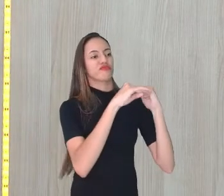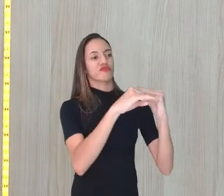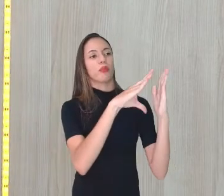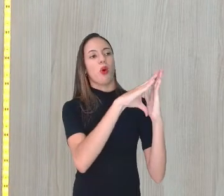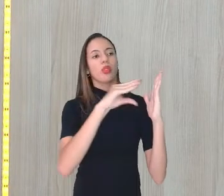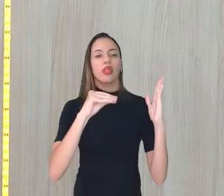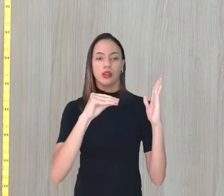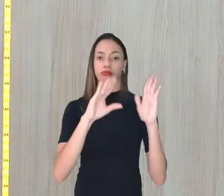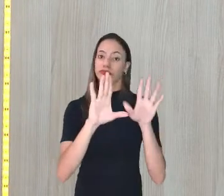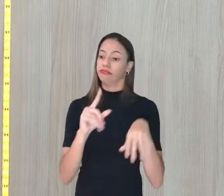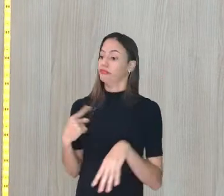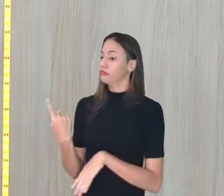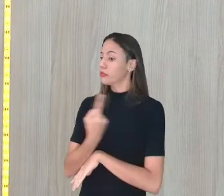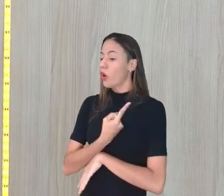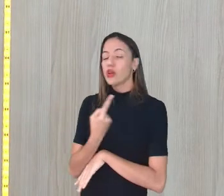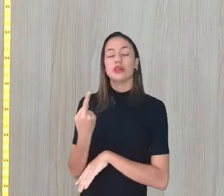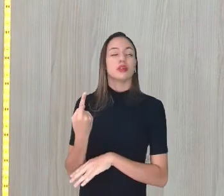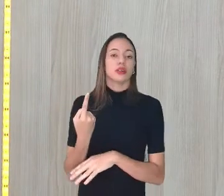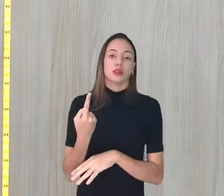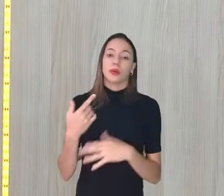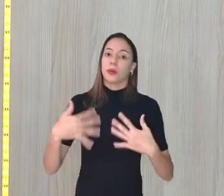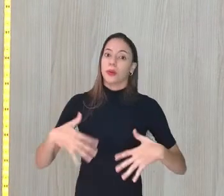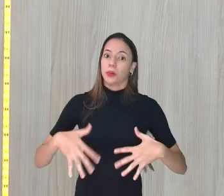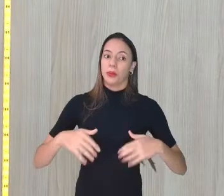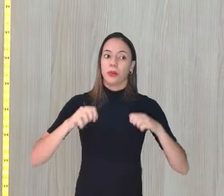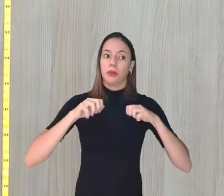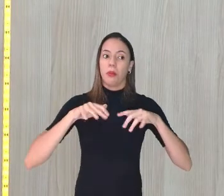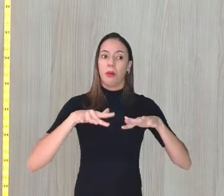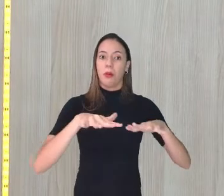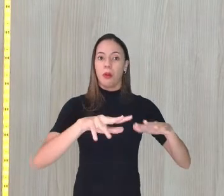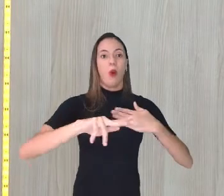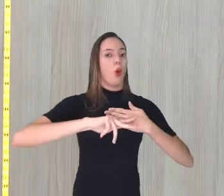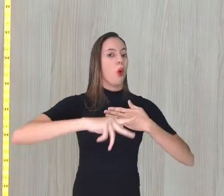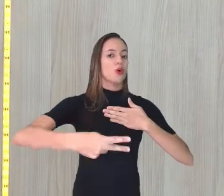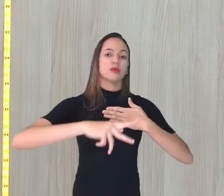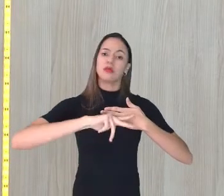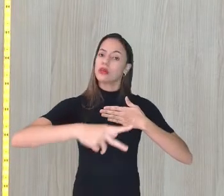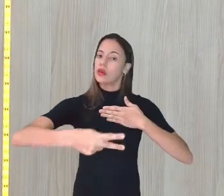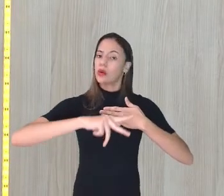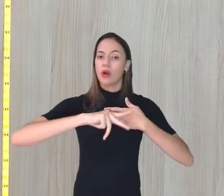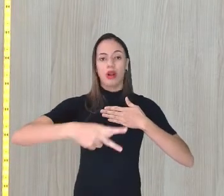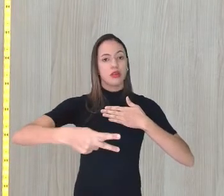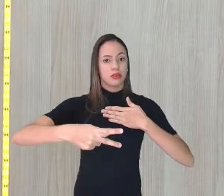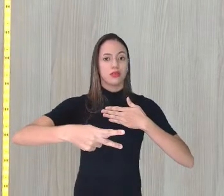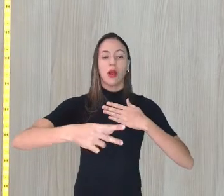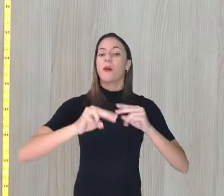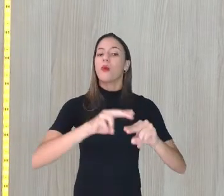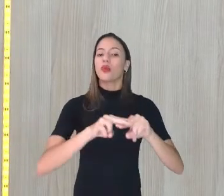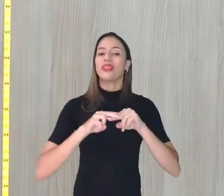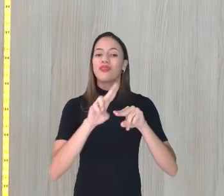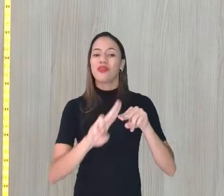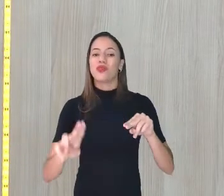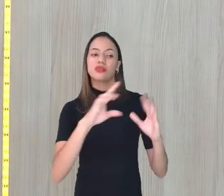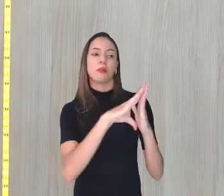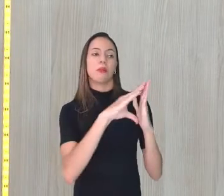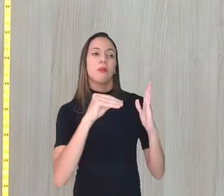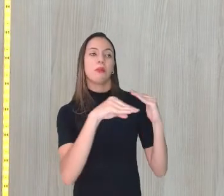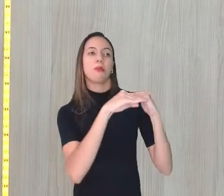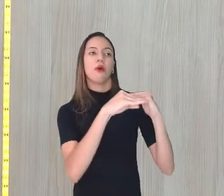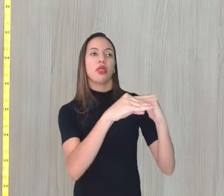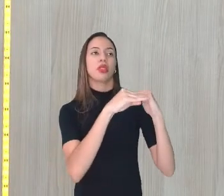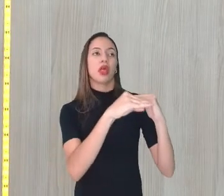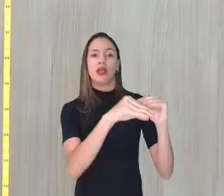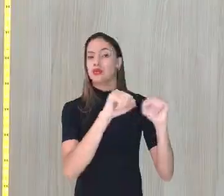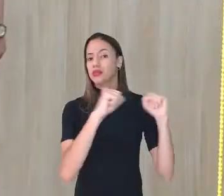está tendo repercussões, né, consequências dentro desse padrão que a gente está vivendo na atualidade.